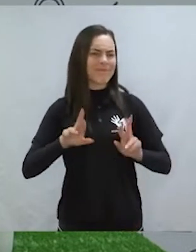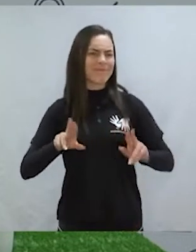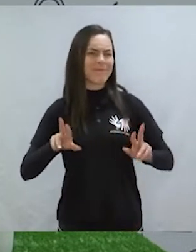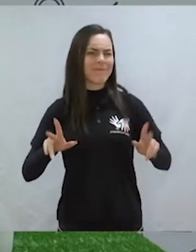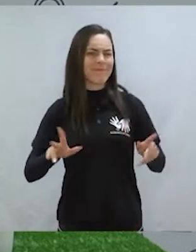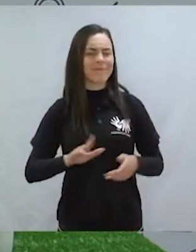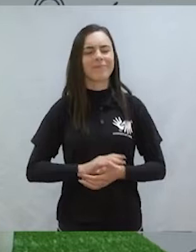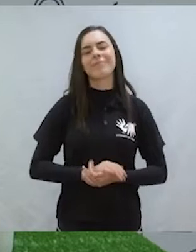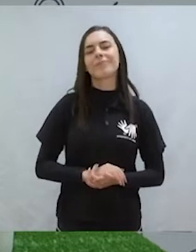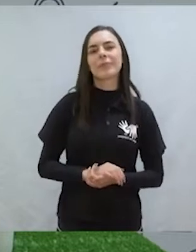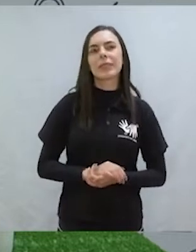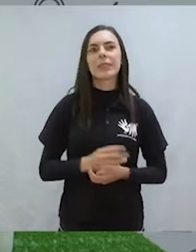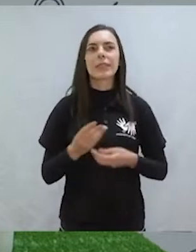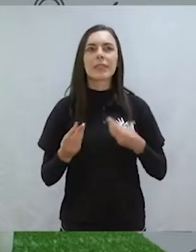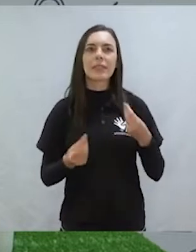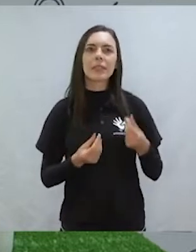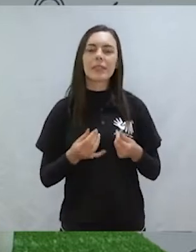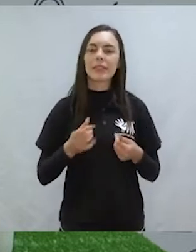diferentes